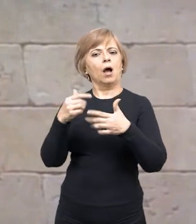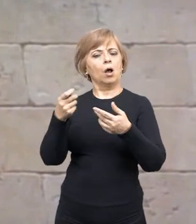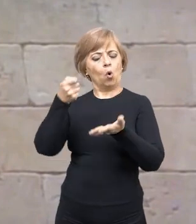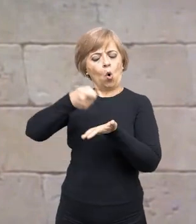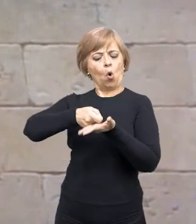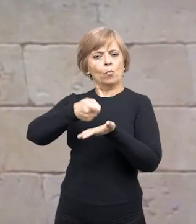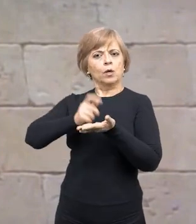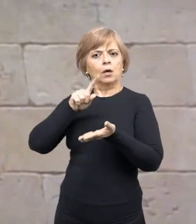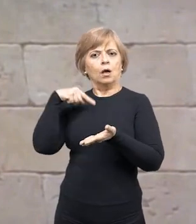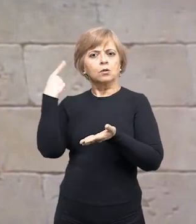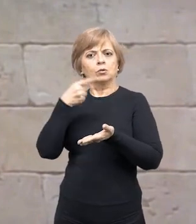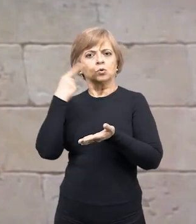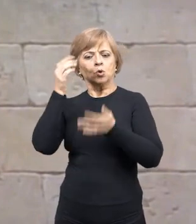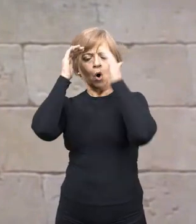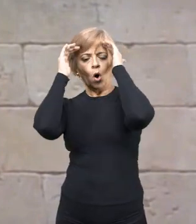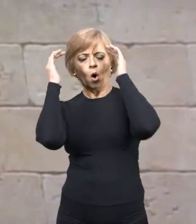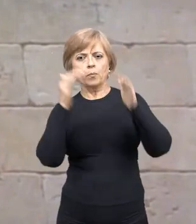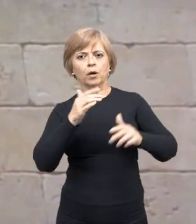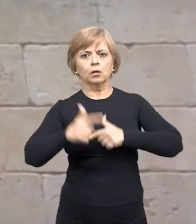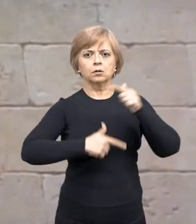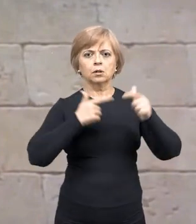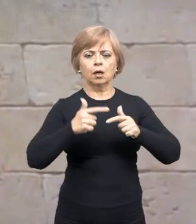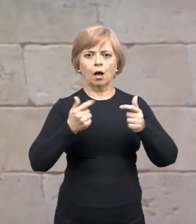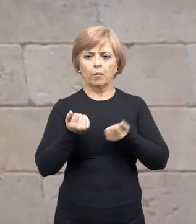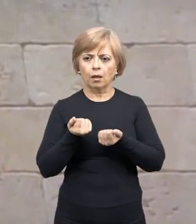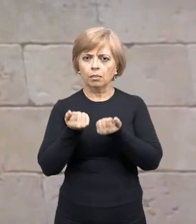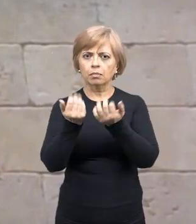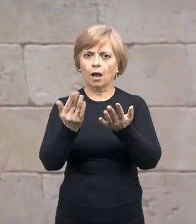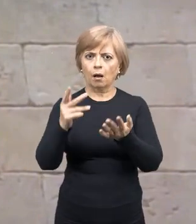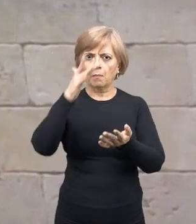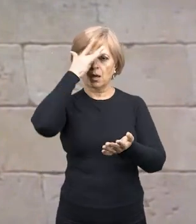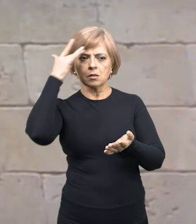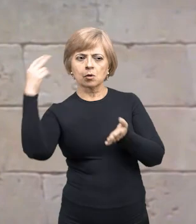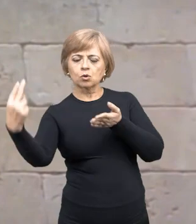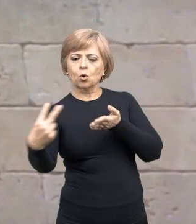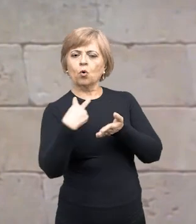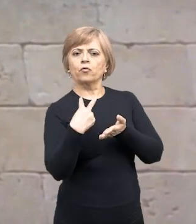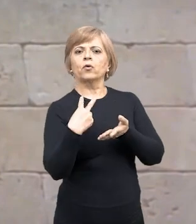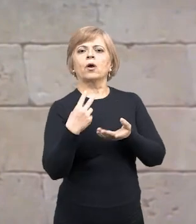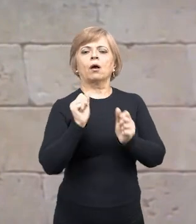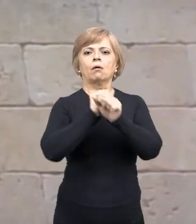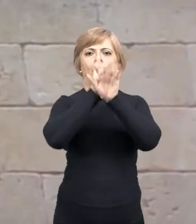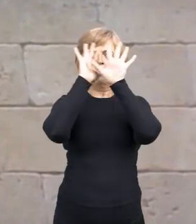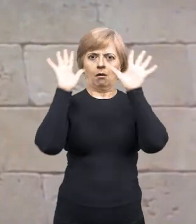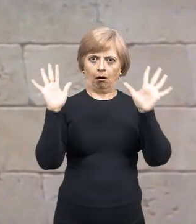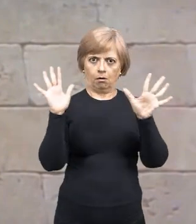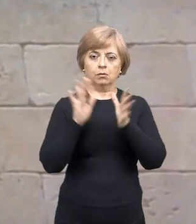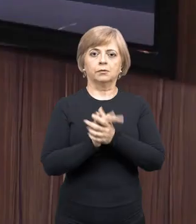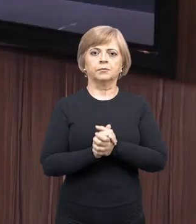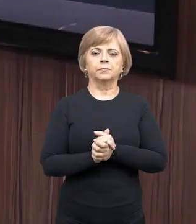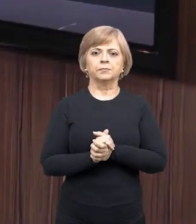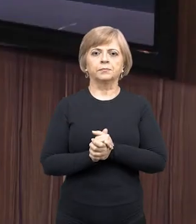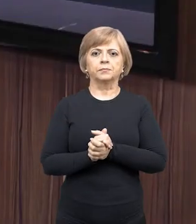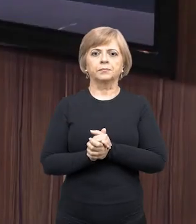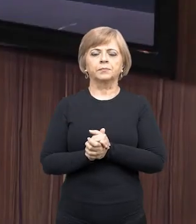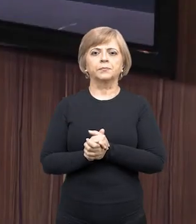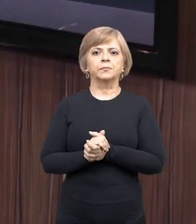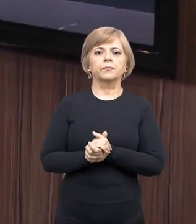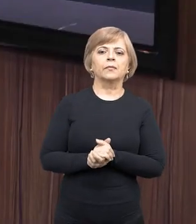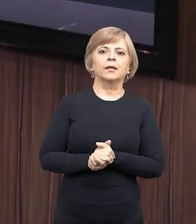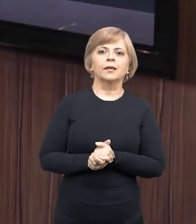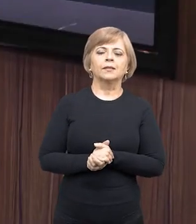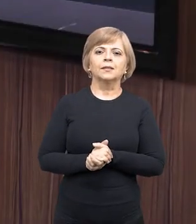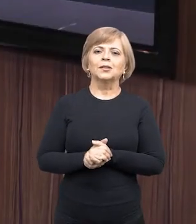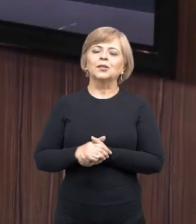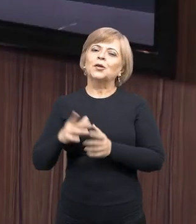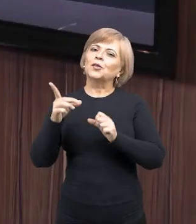obrigação de submeter o nosso trabalho também ao controle interno, ao controle externo e ao controle social. Doutor Tiago